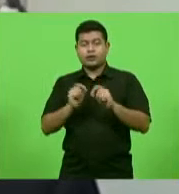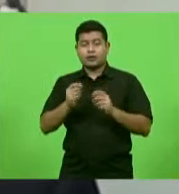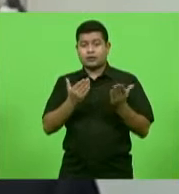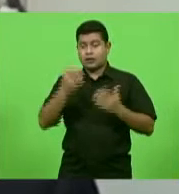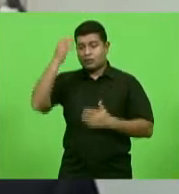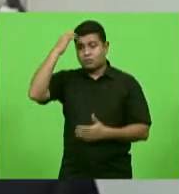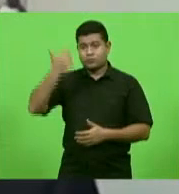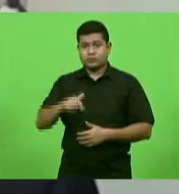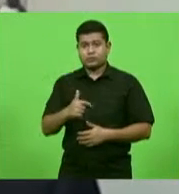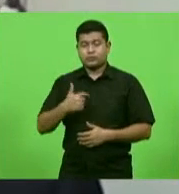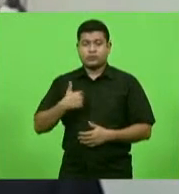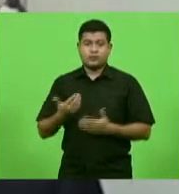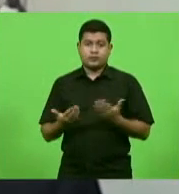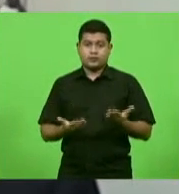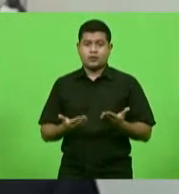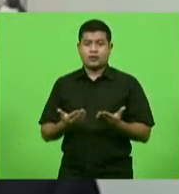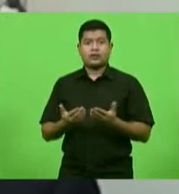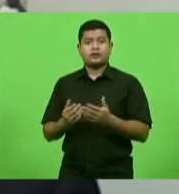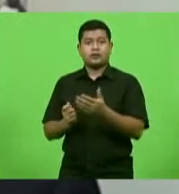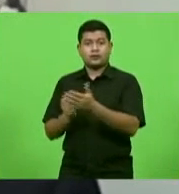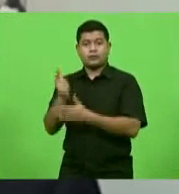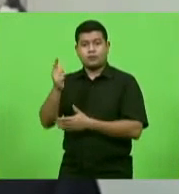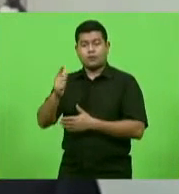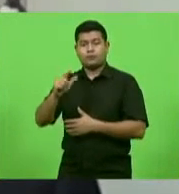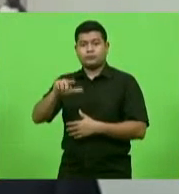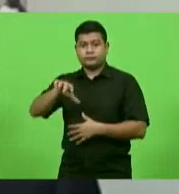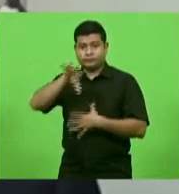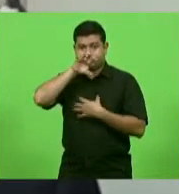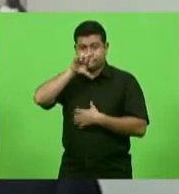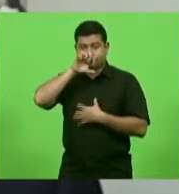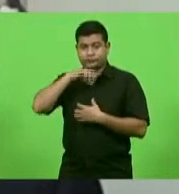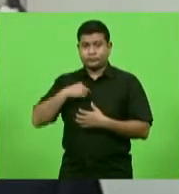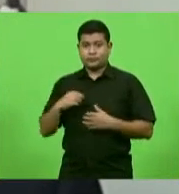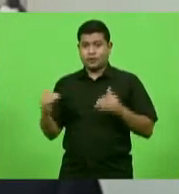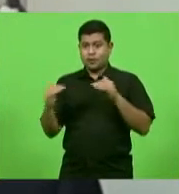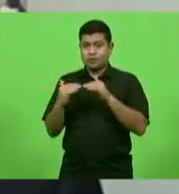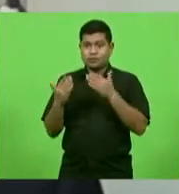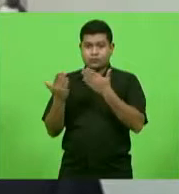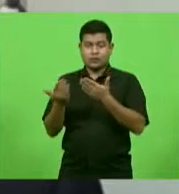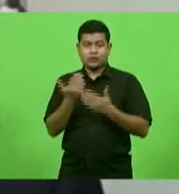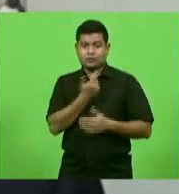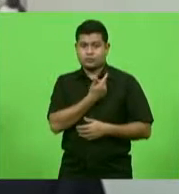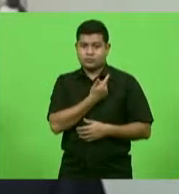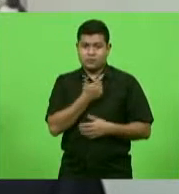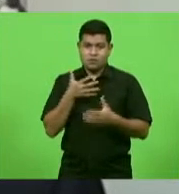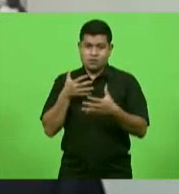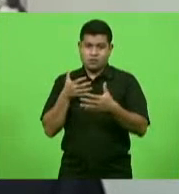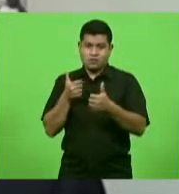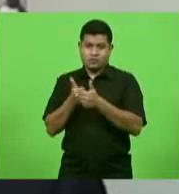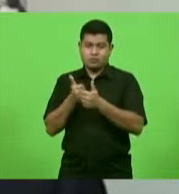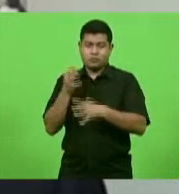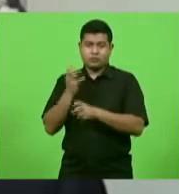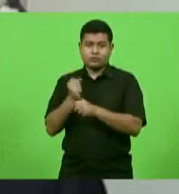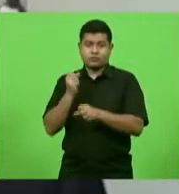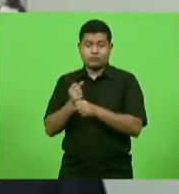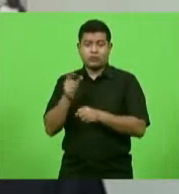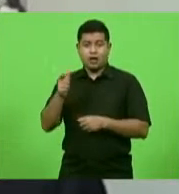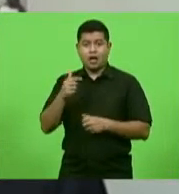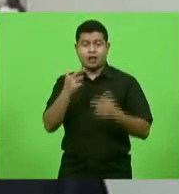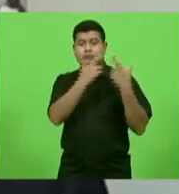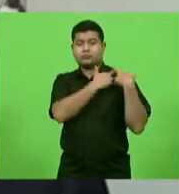dos 200 respiradores da Vegamed. De acordo com o Tribunal de Contas, o governador não possui responsabilidade